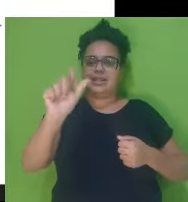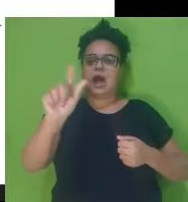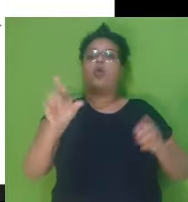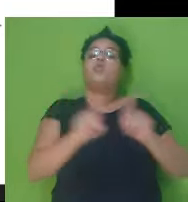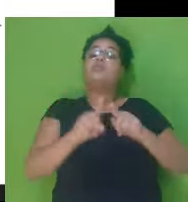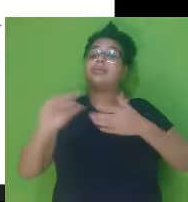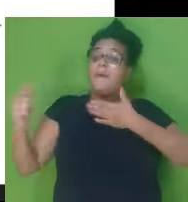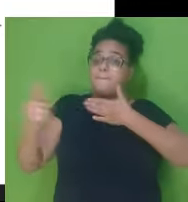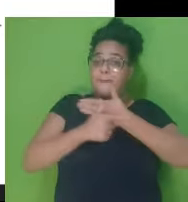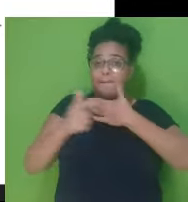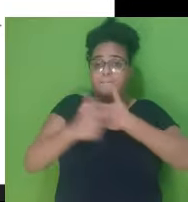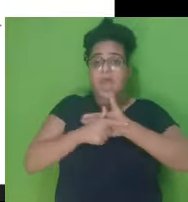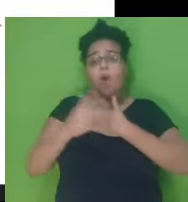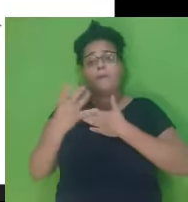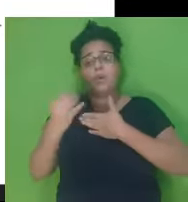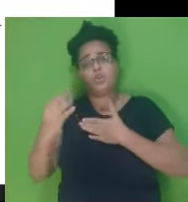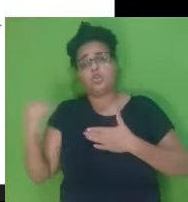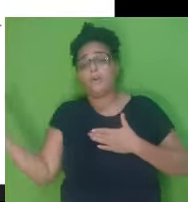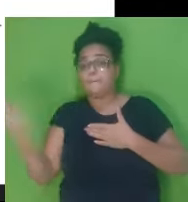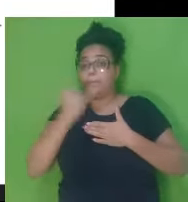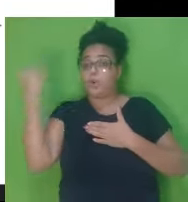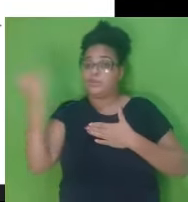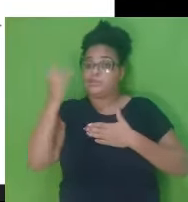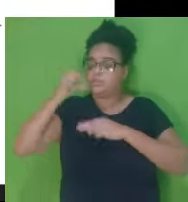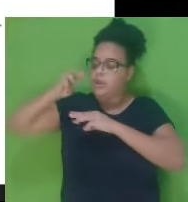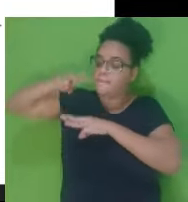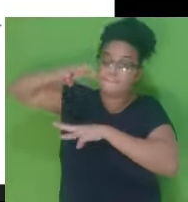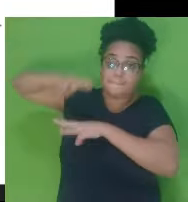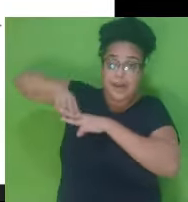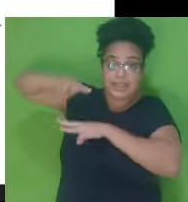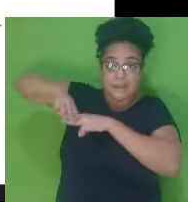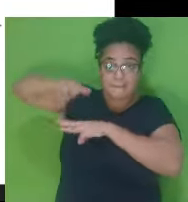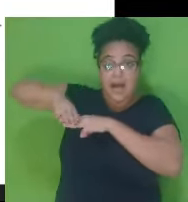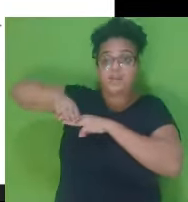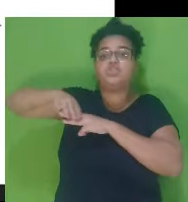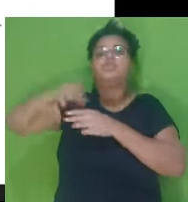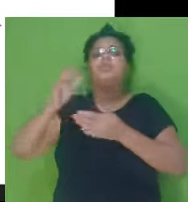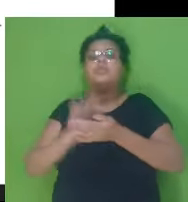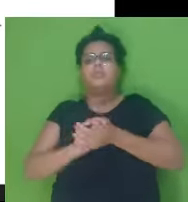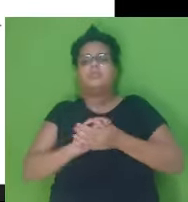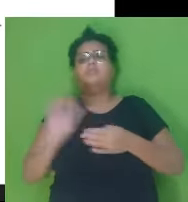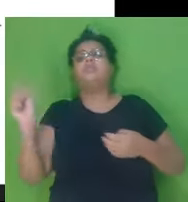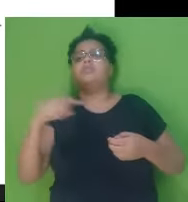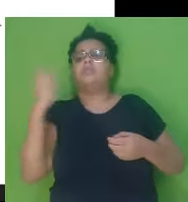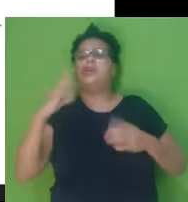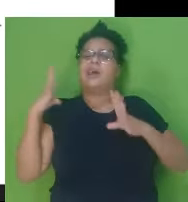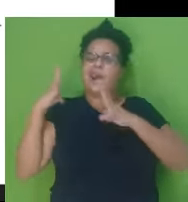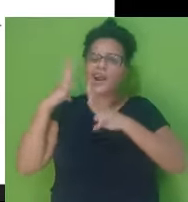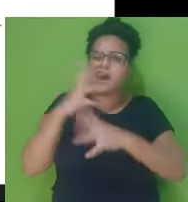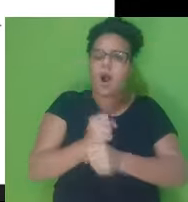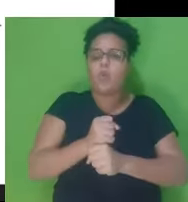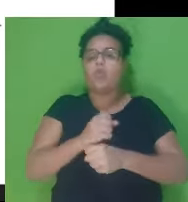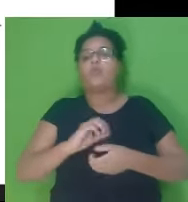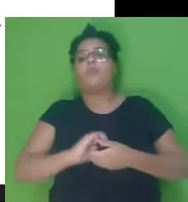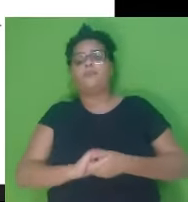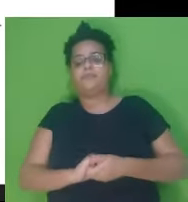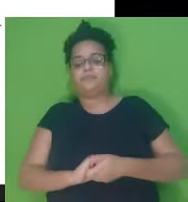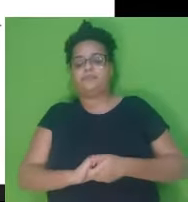número que tem um papel muito importante na matemática, né? Com destaque no